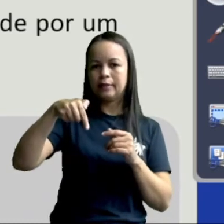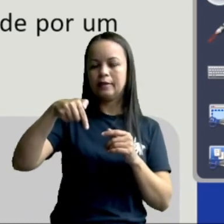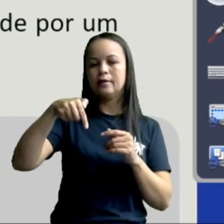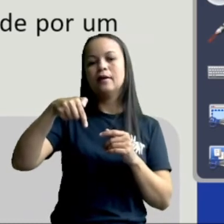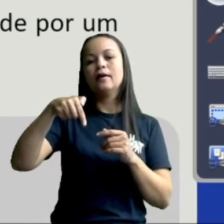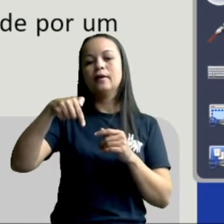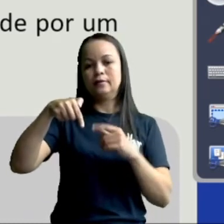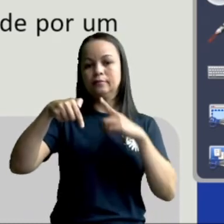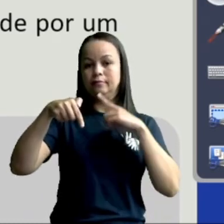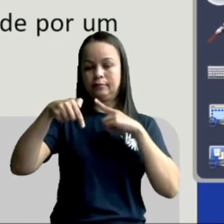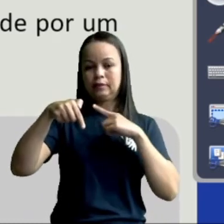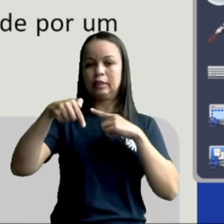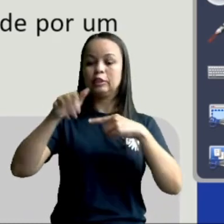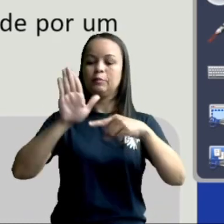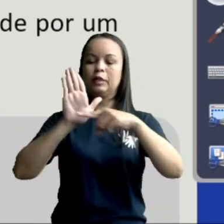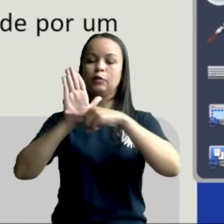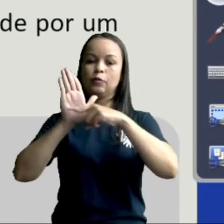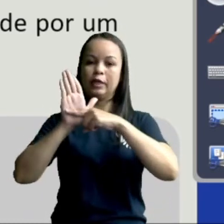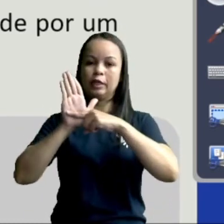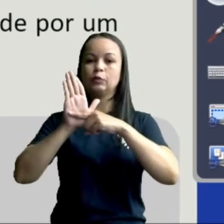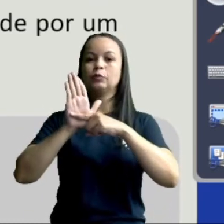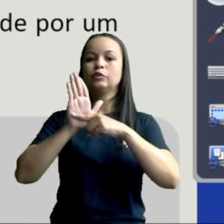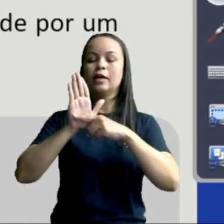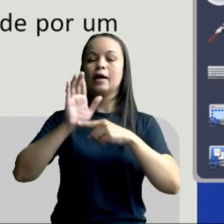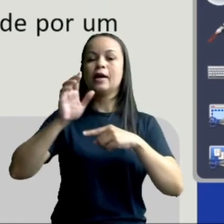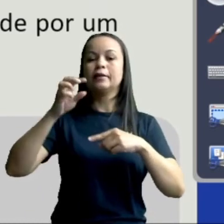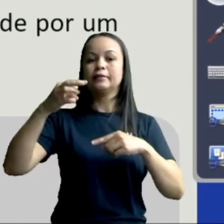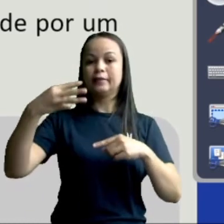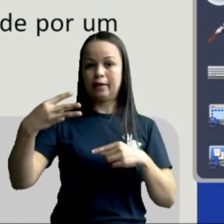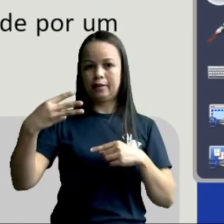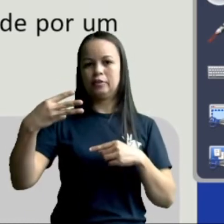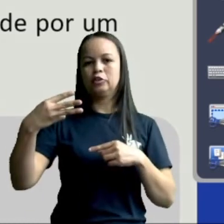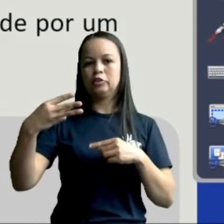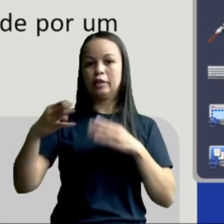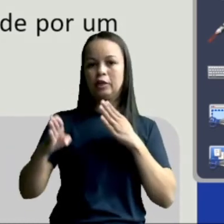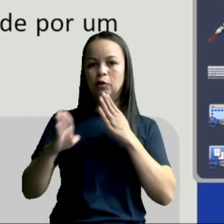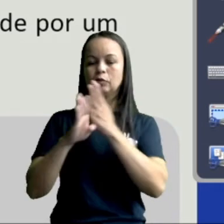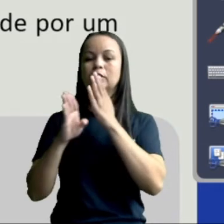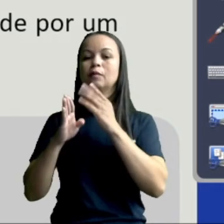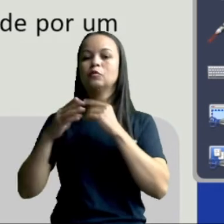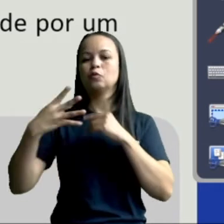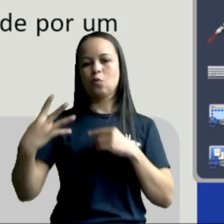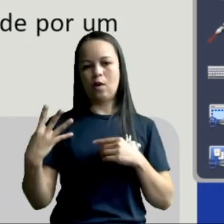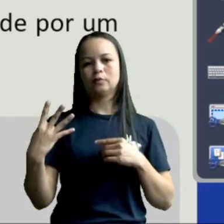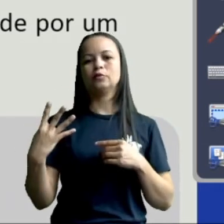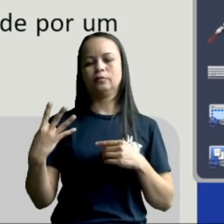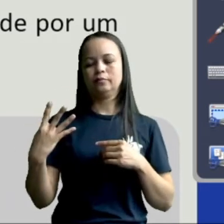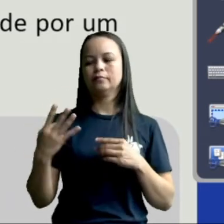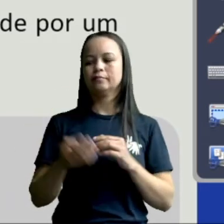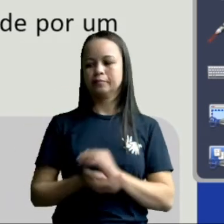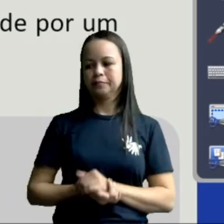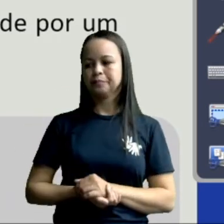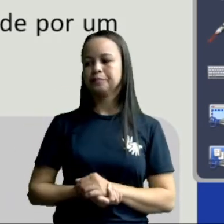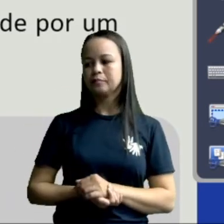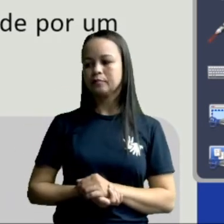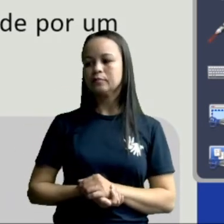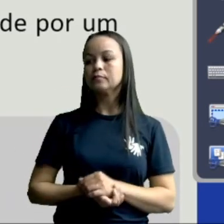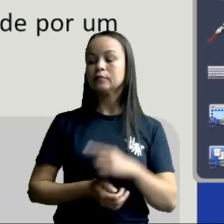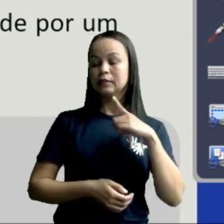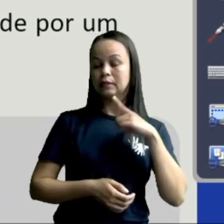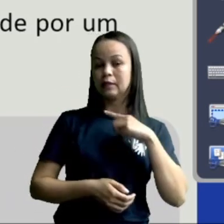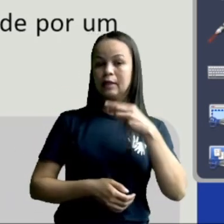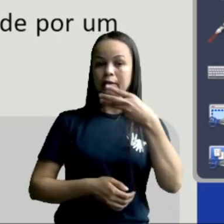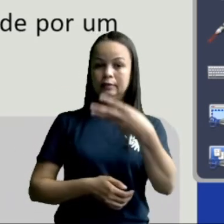7, diminuímos 3 também, ó, também chegamos em 4. né? Então, deixa eu escrever isso aqui. Ó, tínhamos